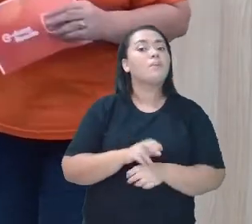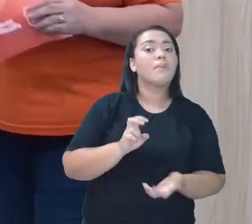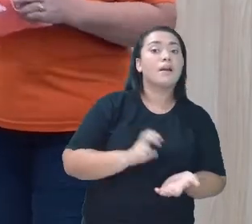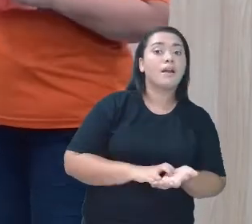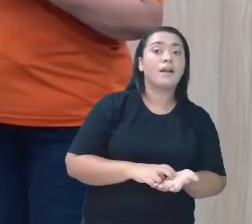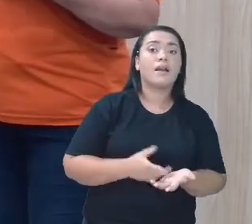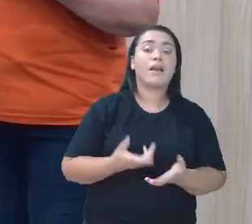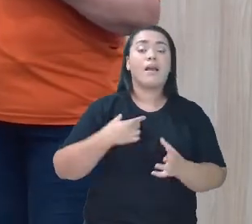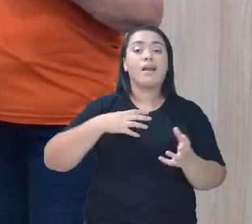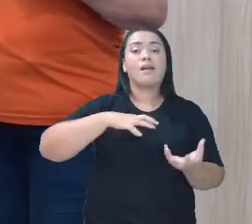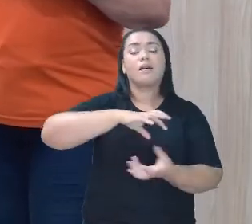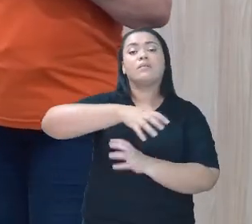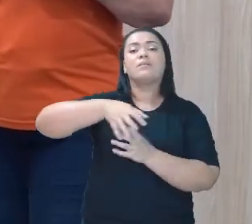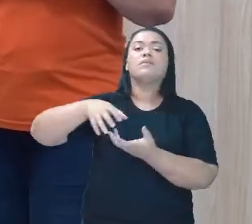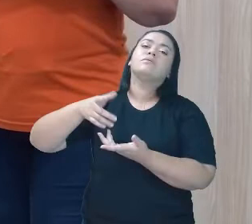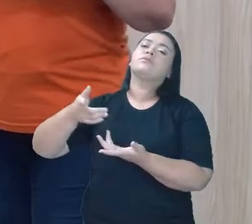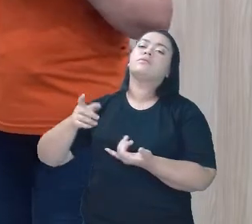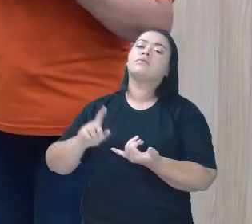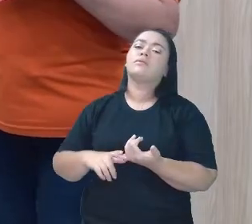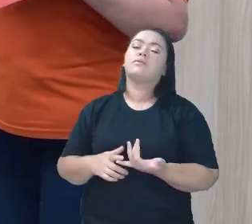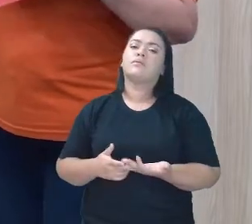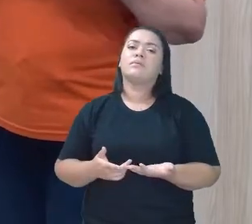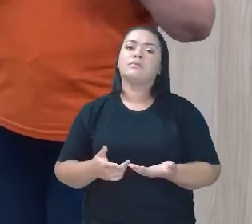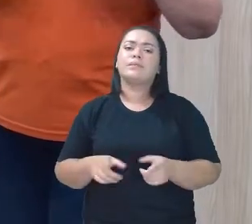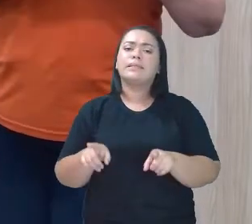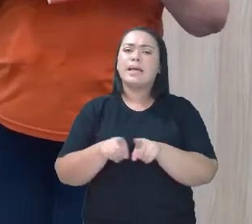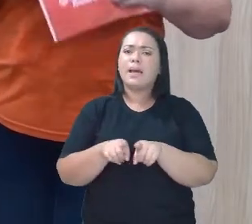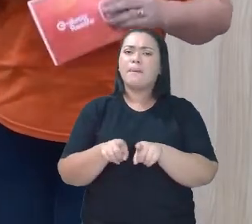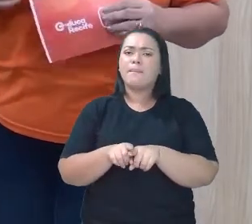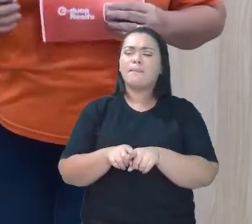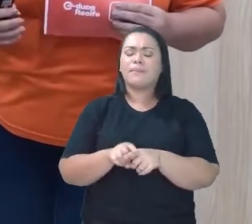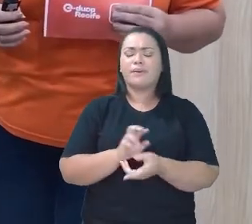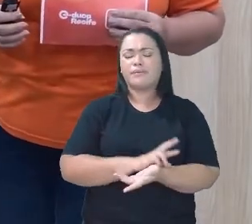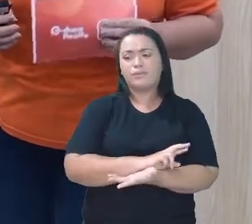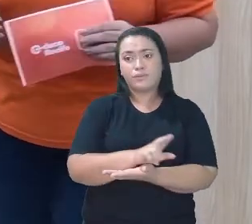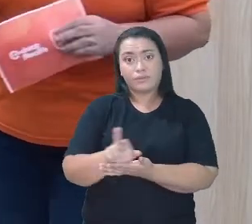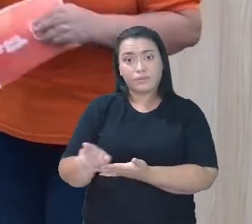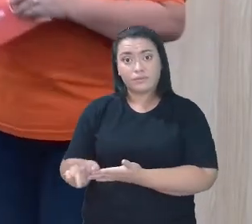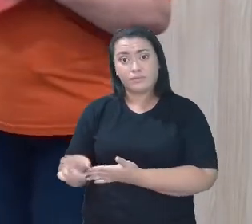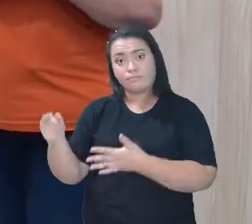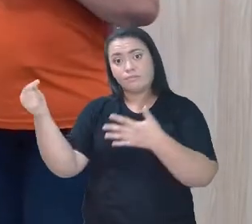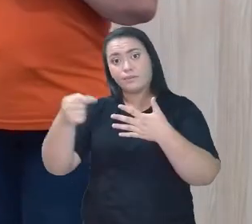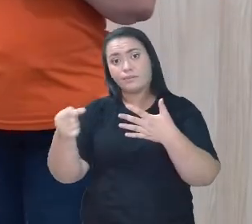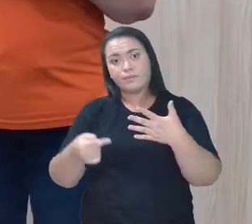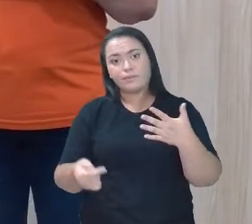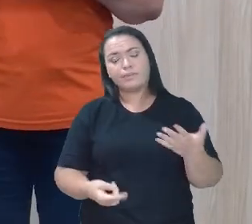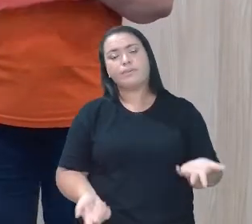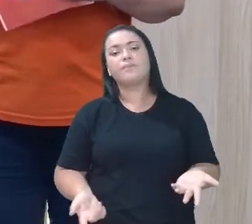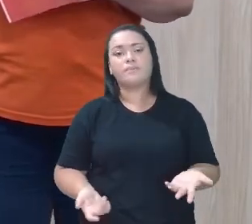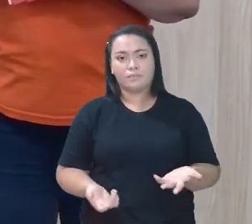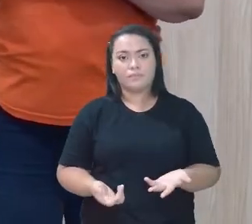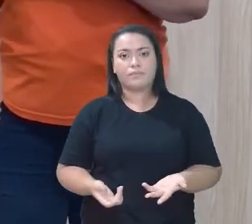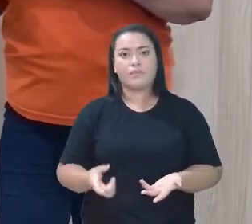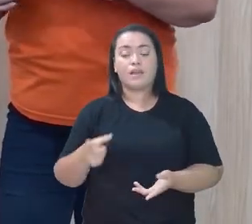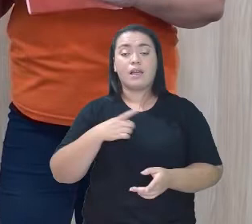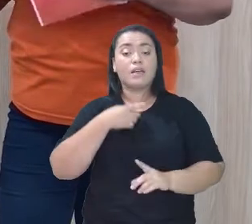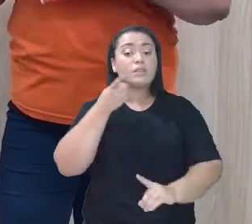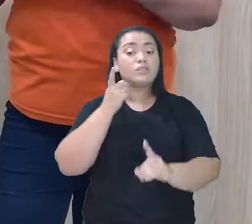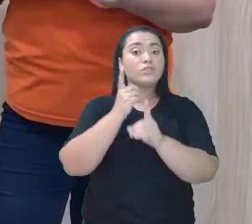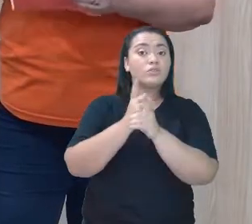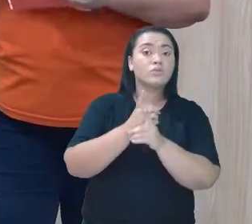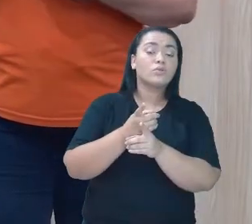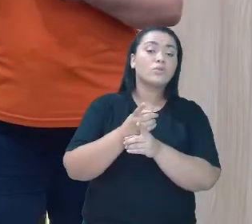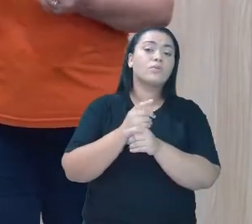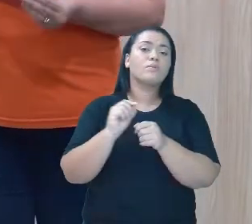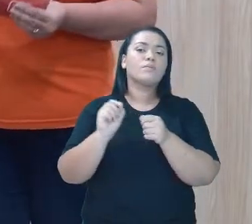das estações do ano, né, da questão aí de uma série de outros fatores. A construção e a descoberta,